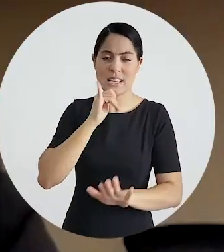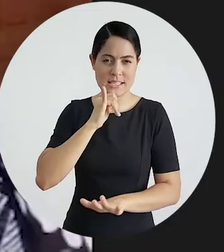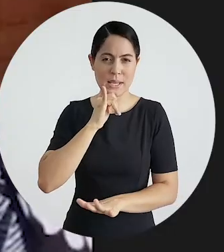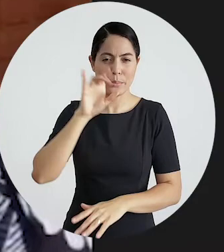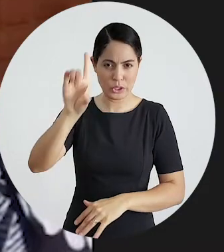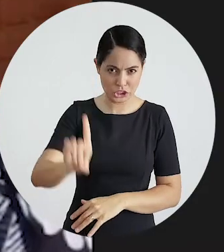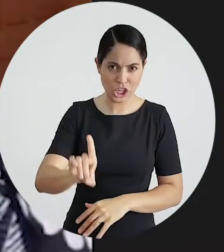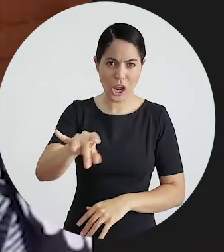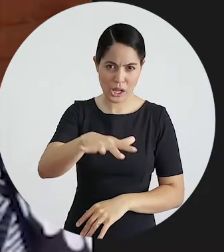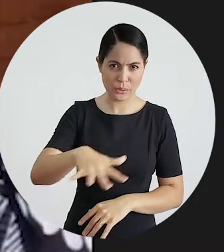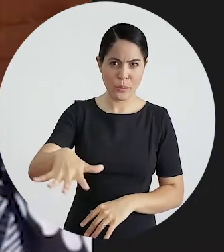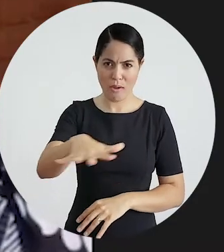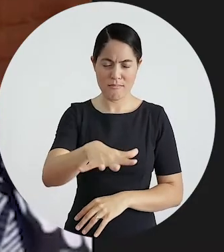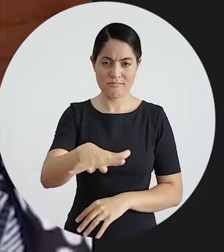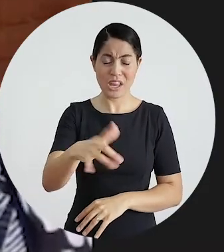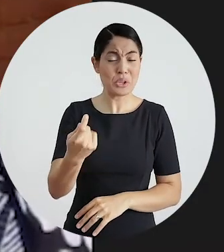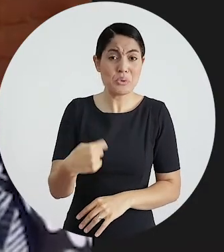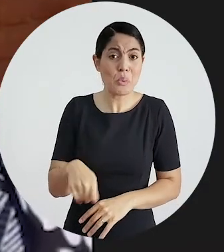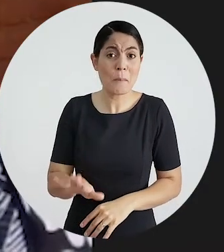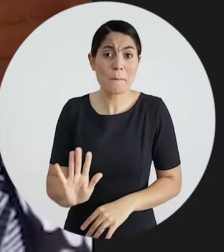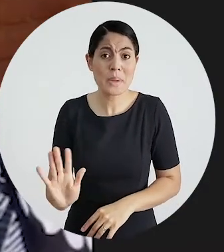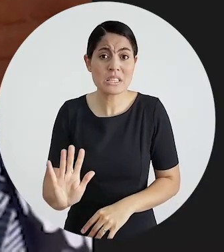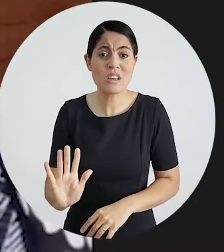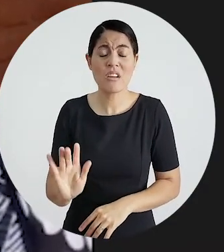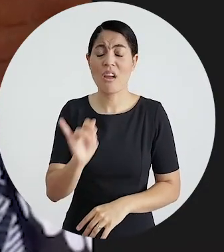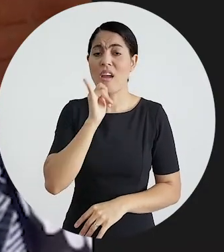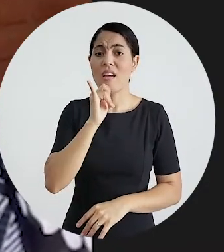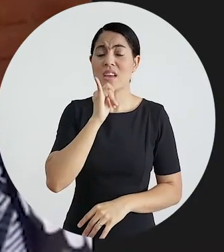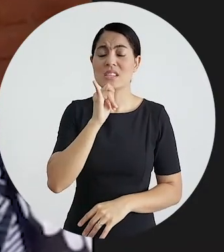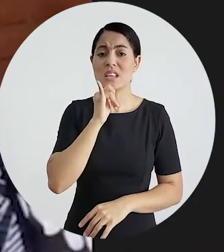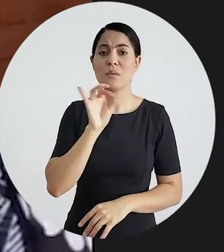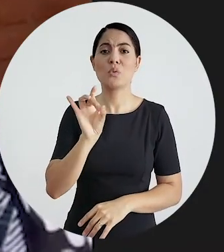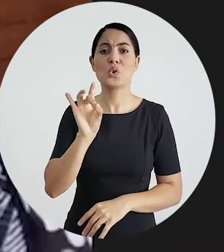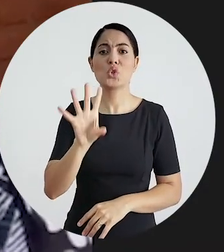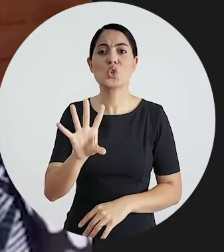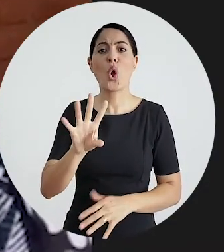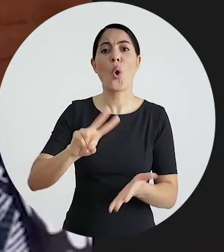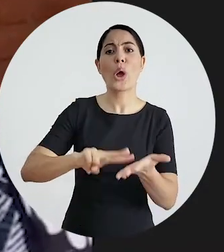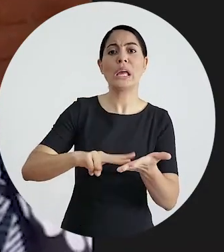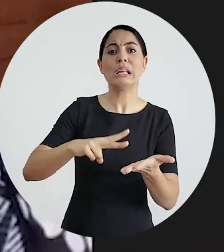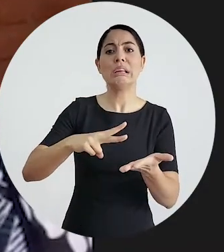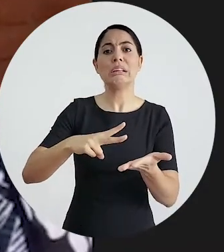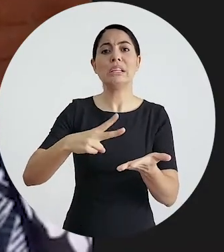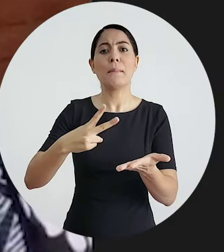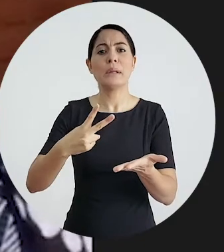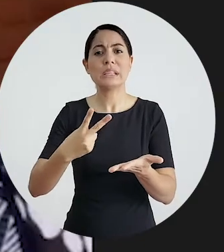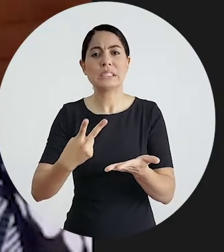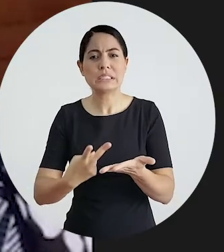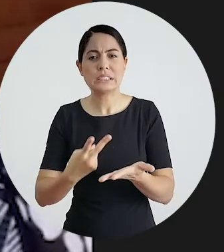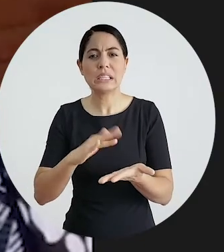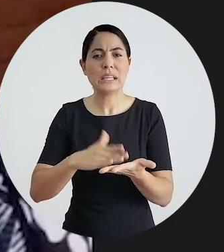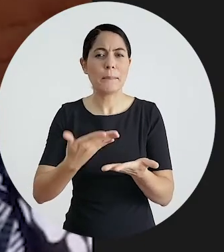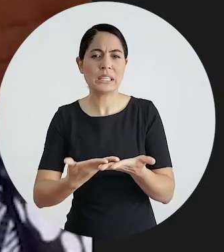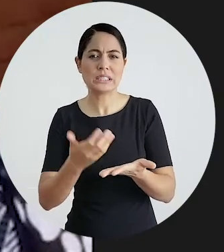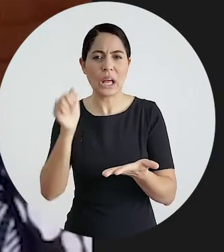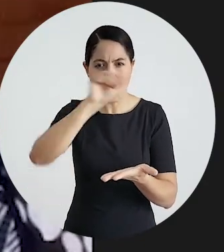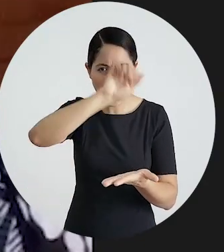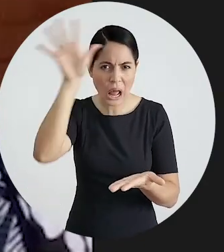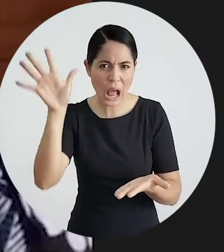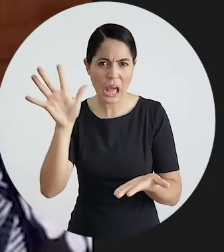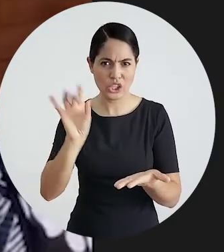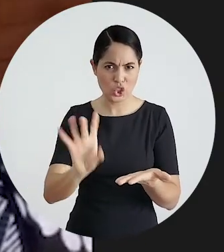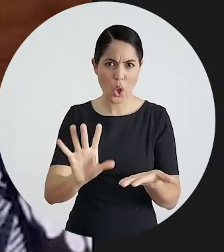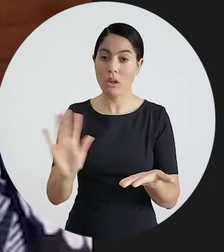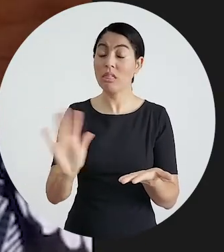mais o direito, por exemplo, não precisa mais de trabalhar apenas as